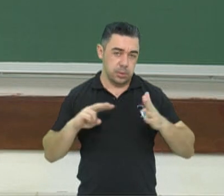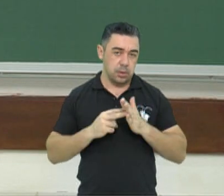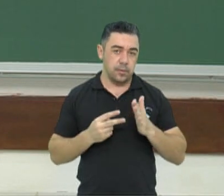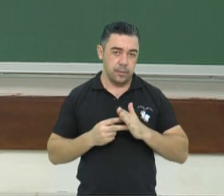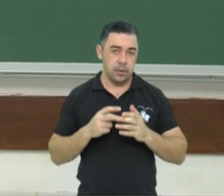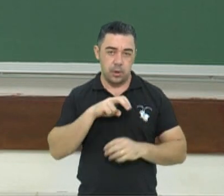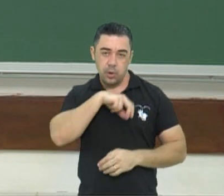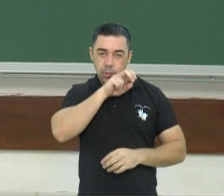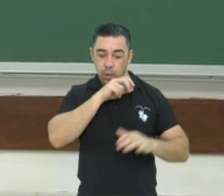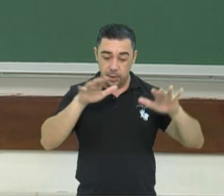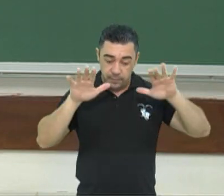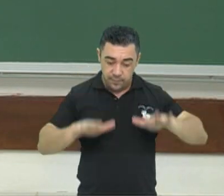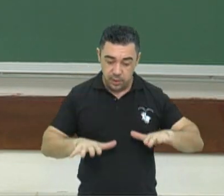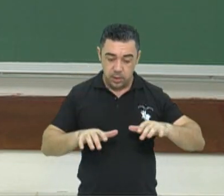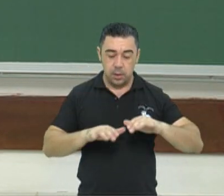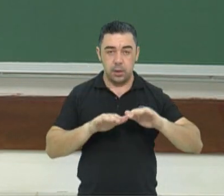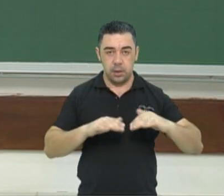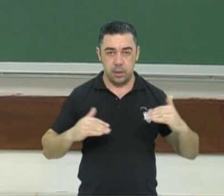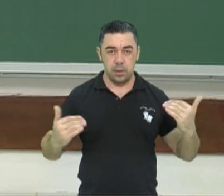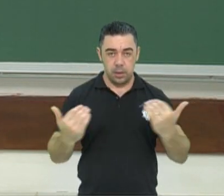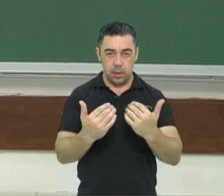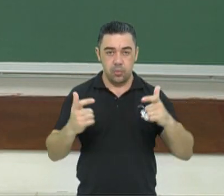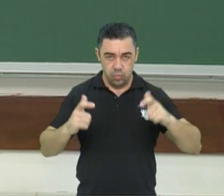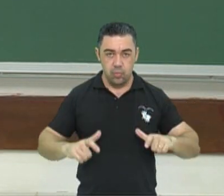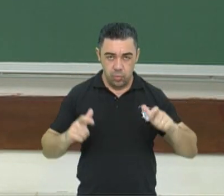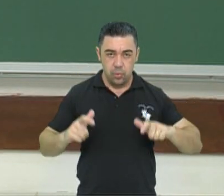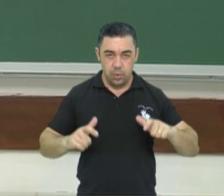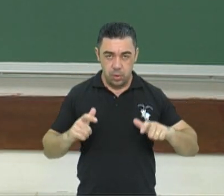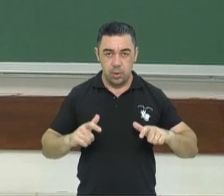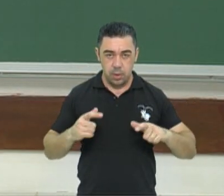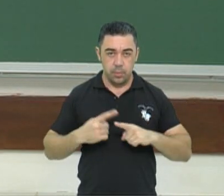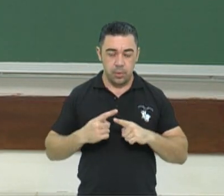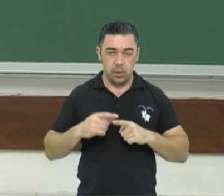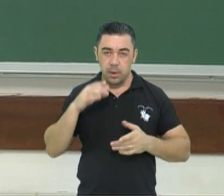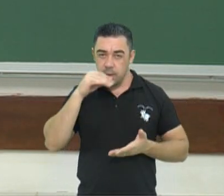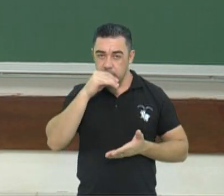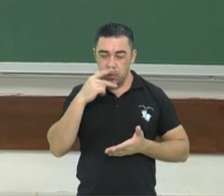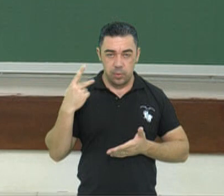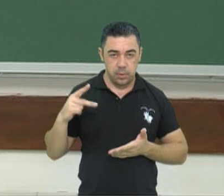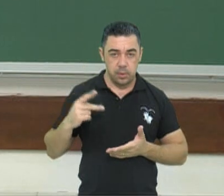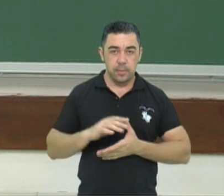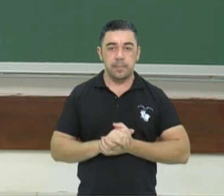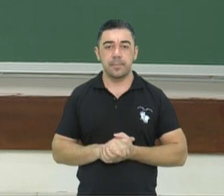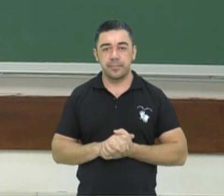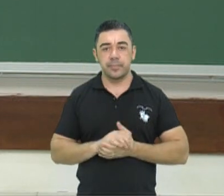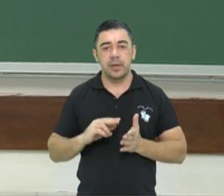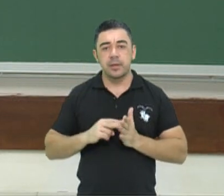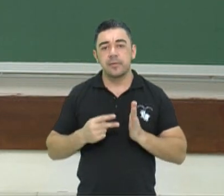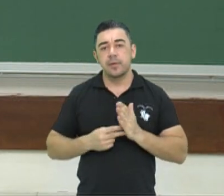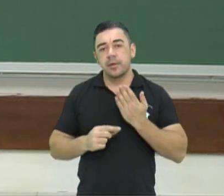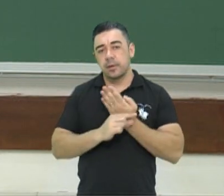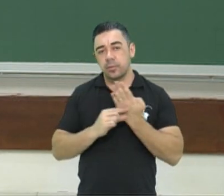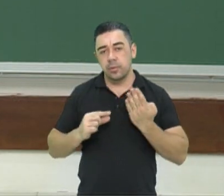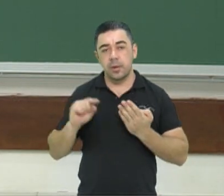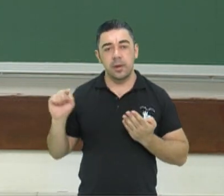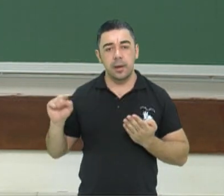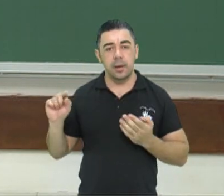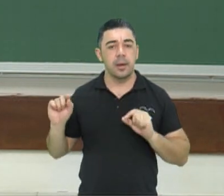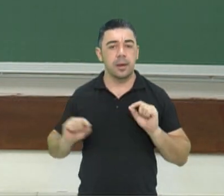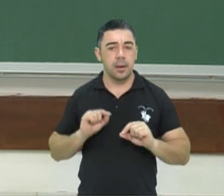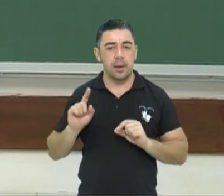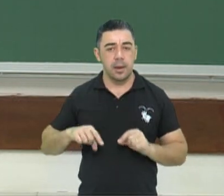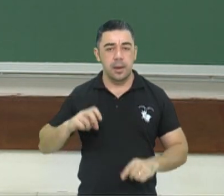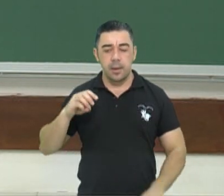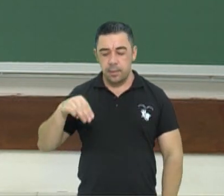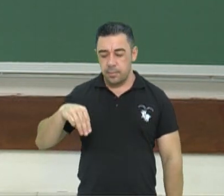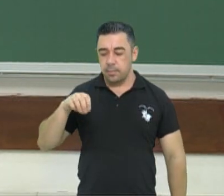na própria performance, na própria Marina, por causa do calor do corpo dela. Que alusão ela está fazendo? Alusão à